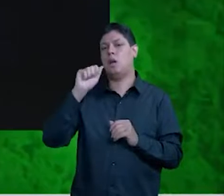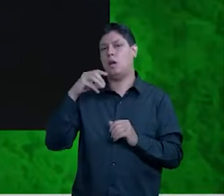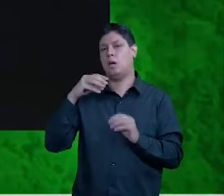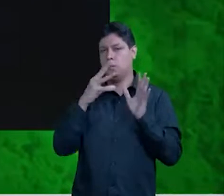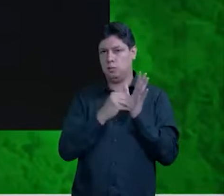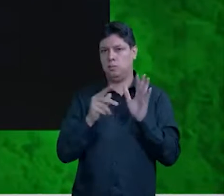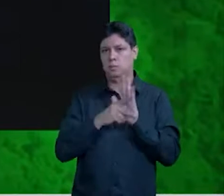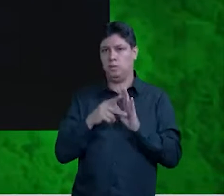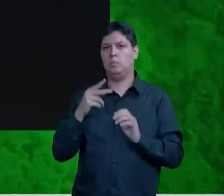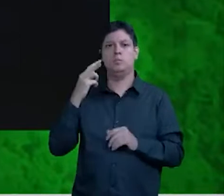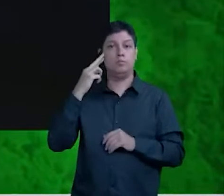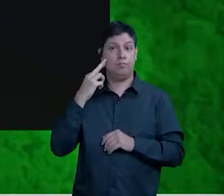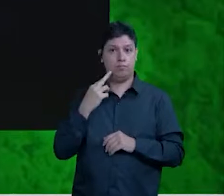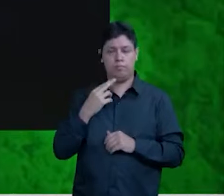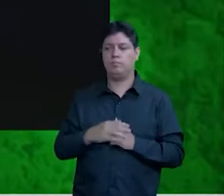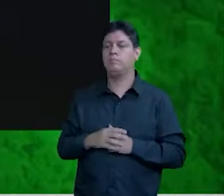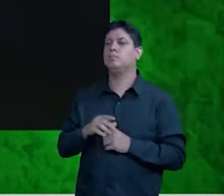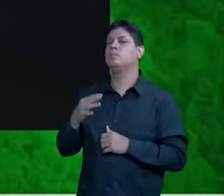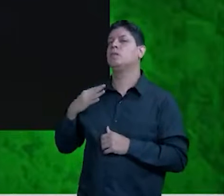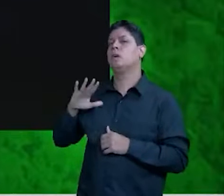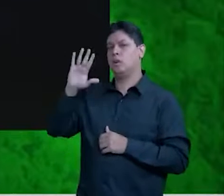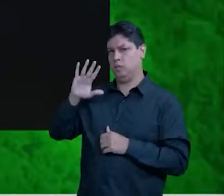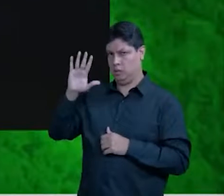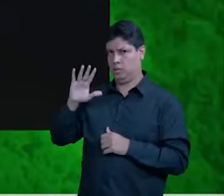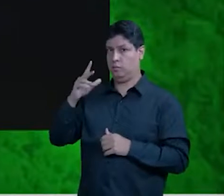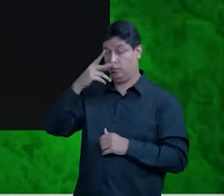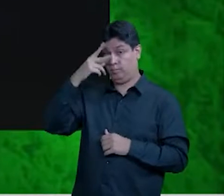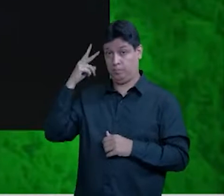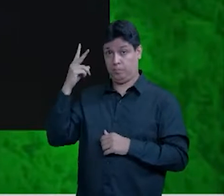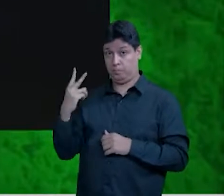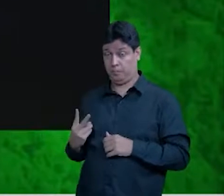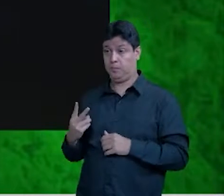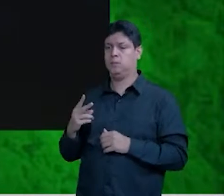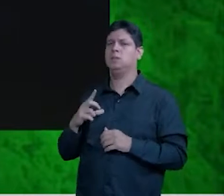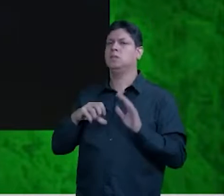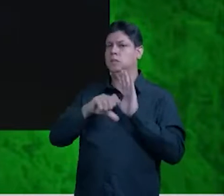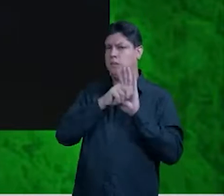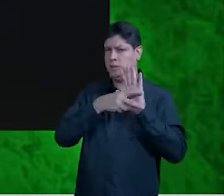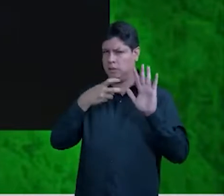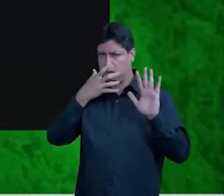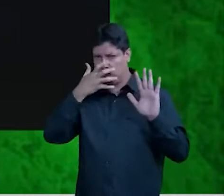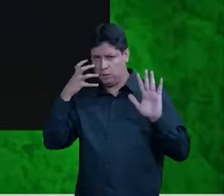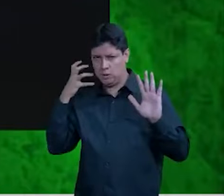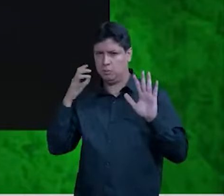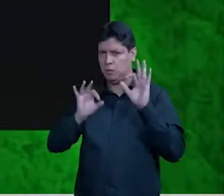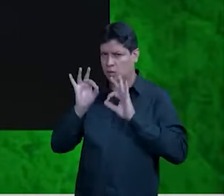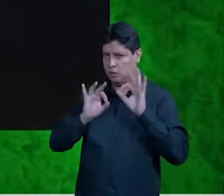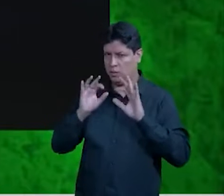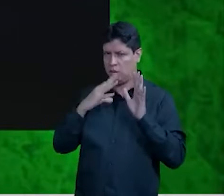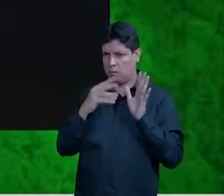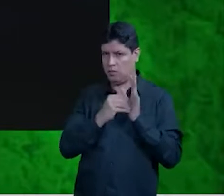candidata Soraya Tronic. A expansão do crime organizado na Amazônia fez ampliar os negócios ilegais, incluindo a garimpagem,